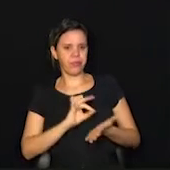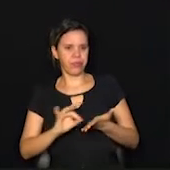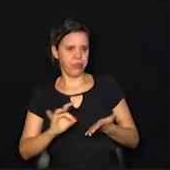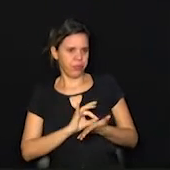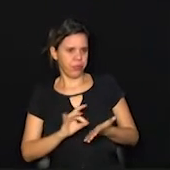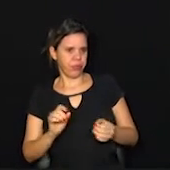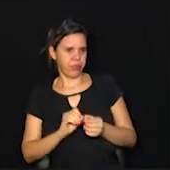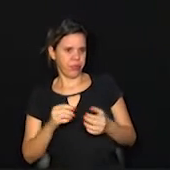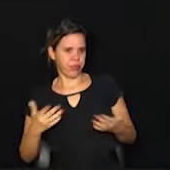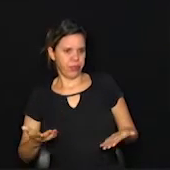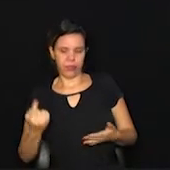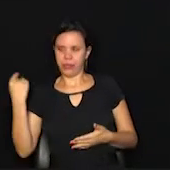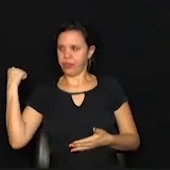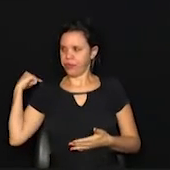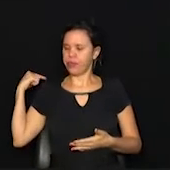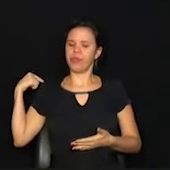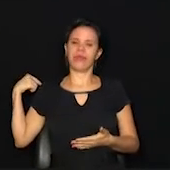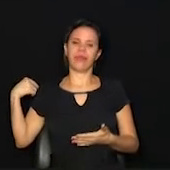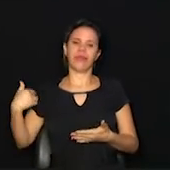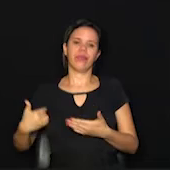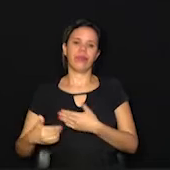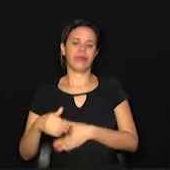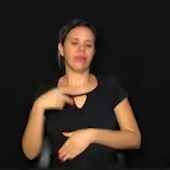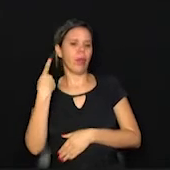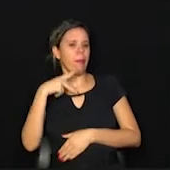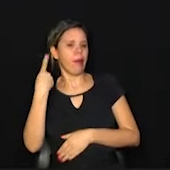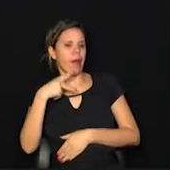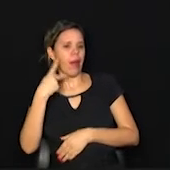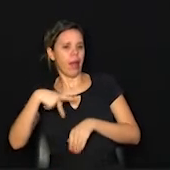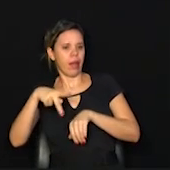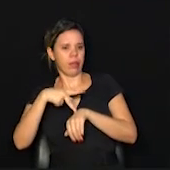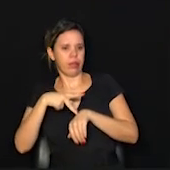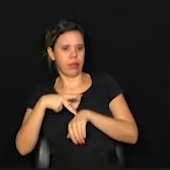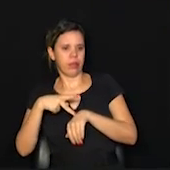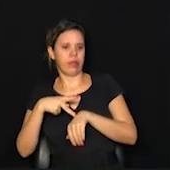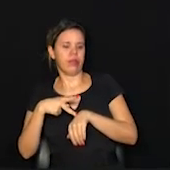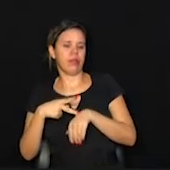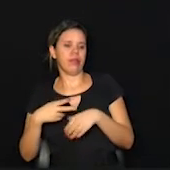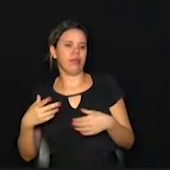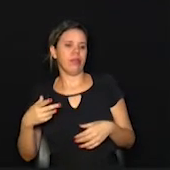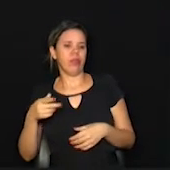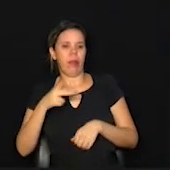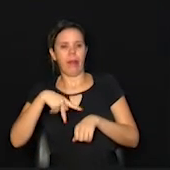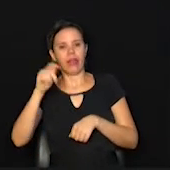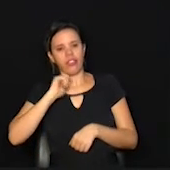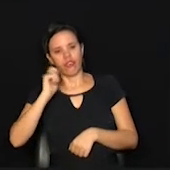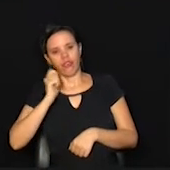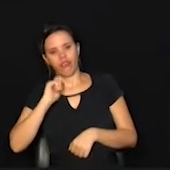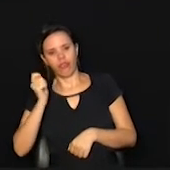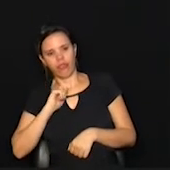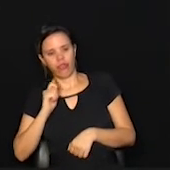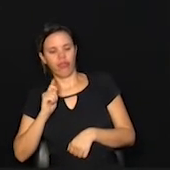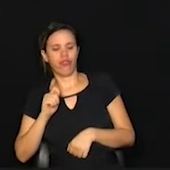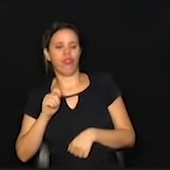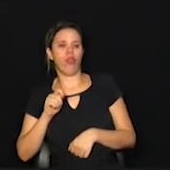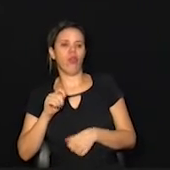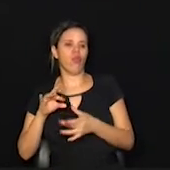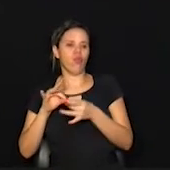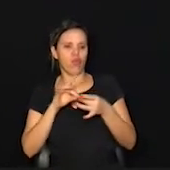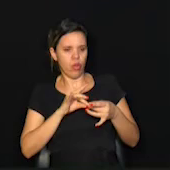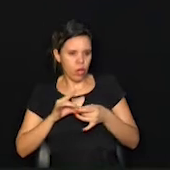fosse no passado distante o Paraguai no passado mais recente a Argentina O a União Soviética